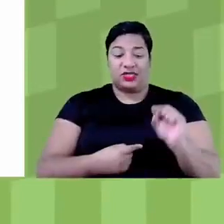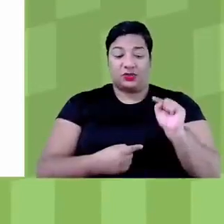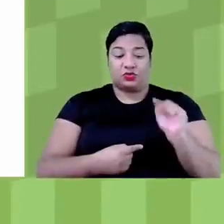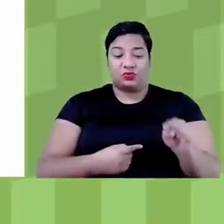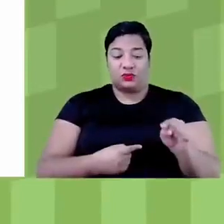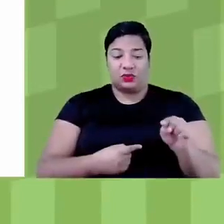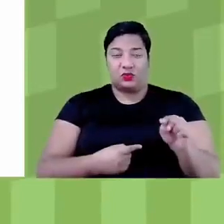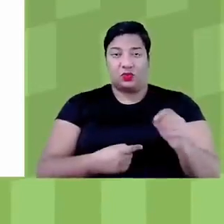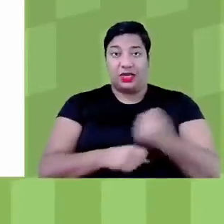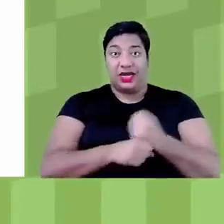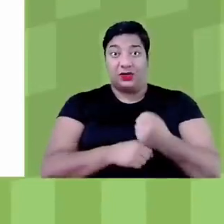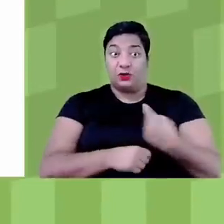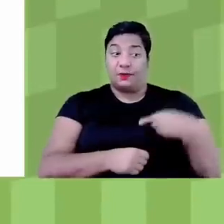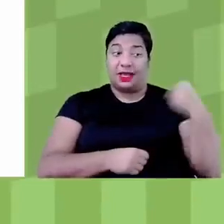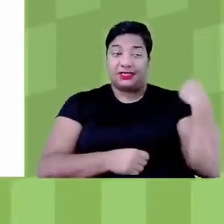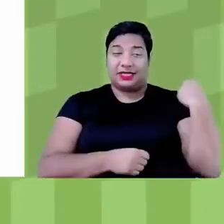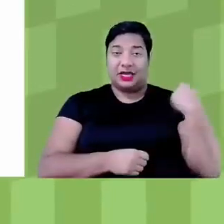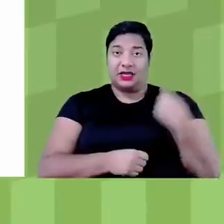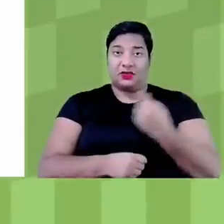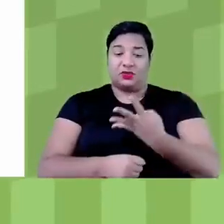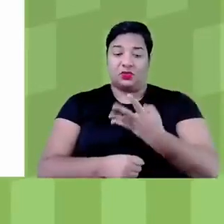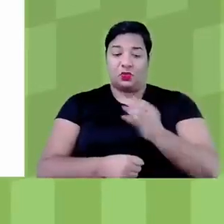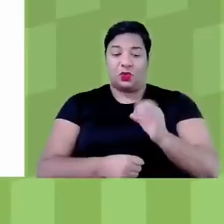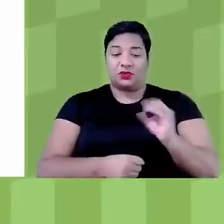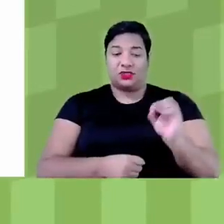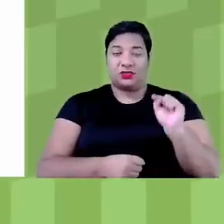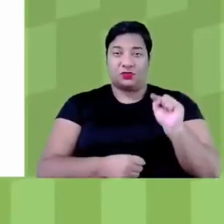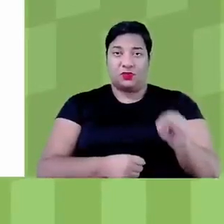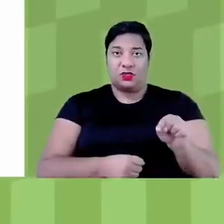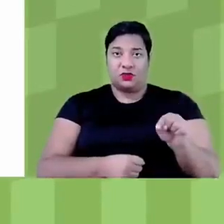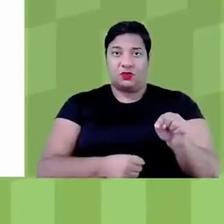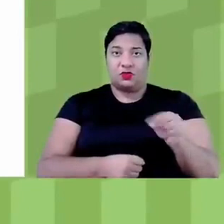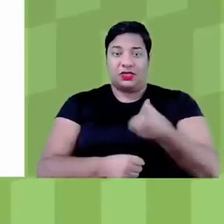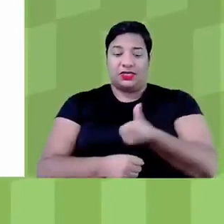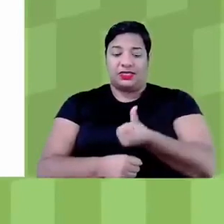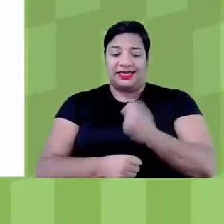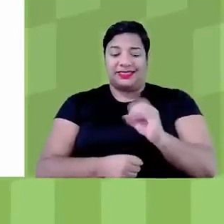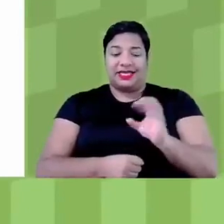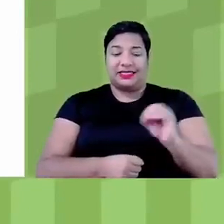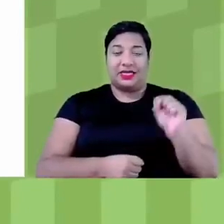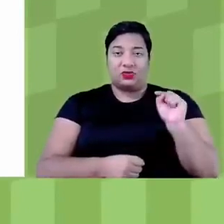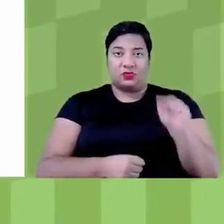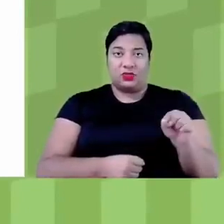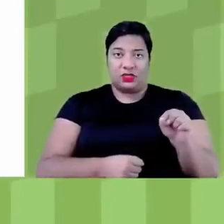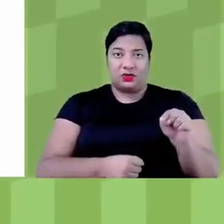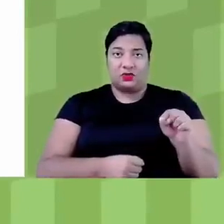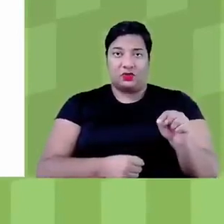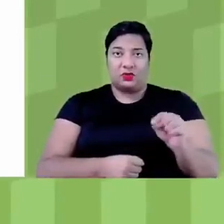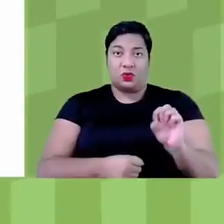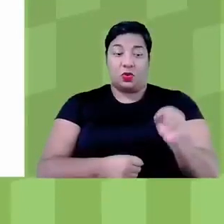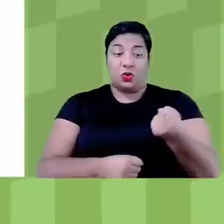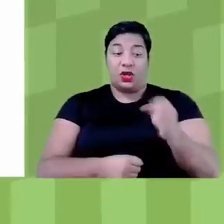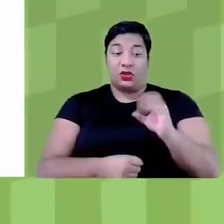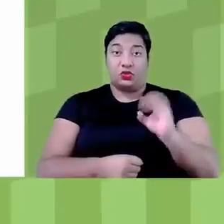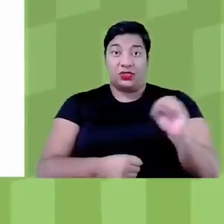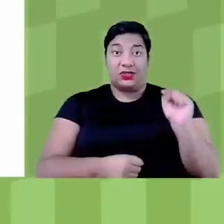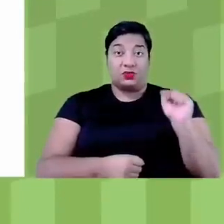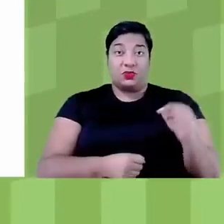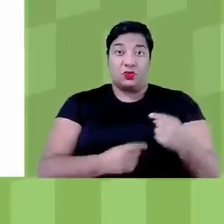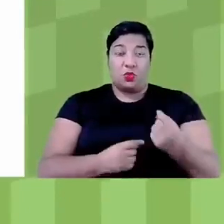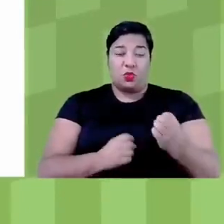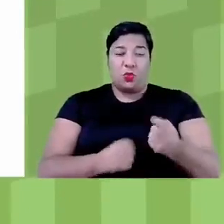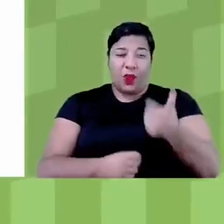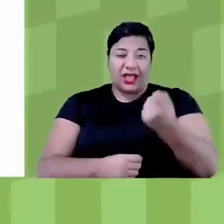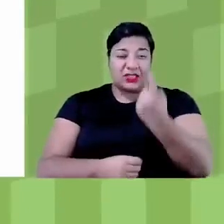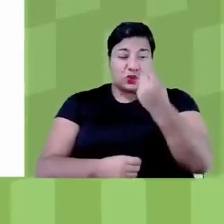passado, 600 mil anos, 800 mil anos antes, portanto, quase 1 milhão de anos antes do